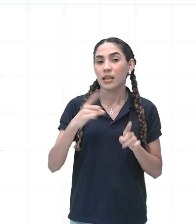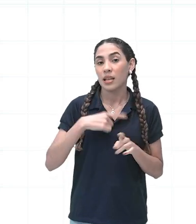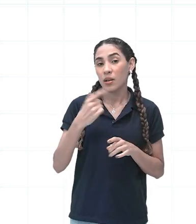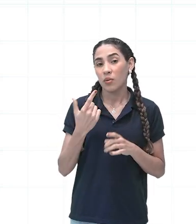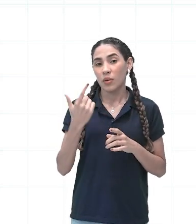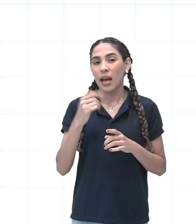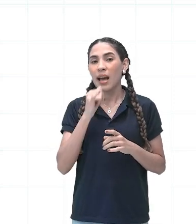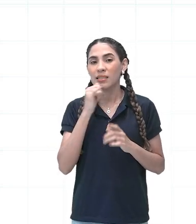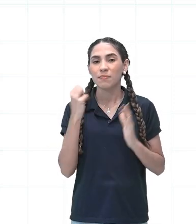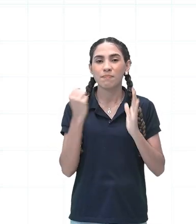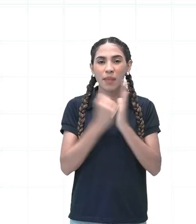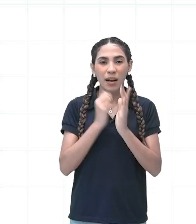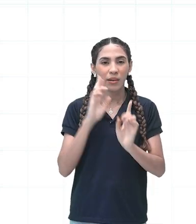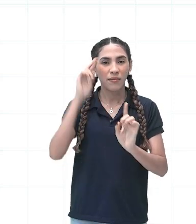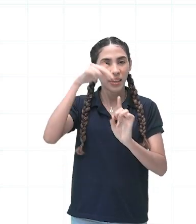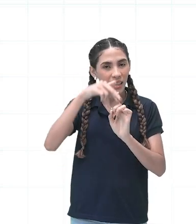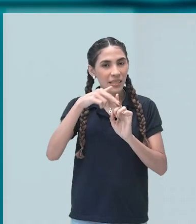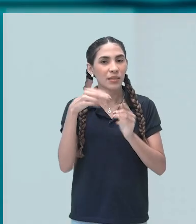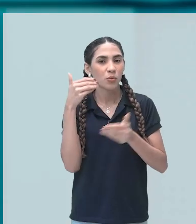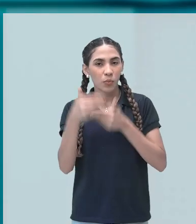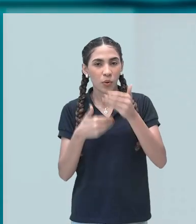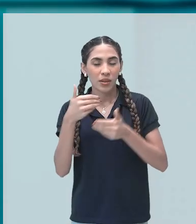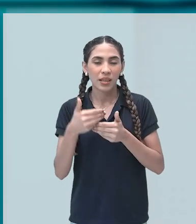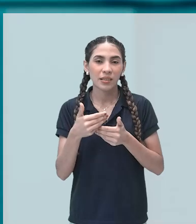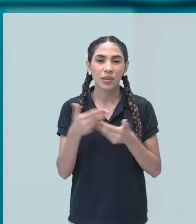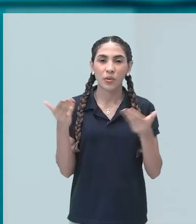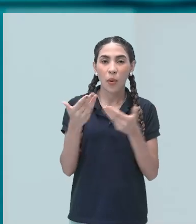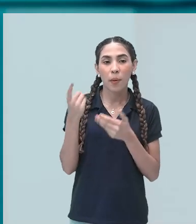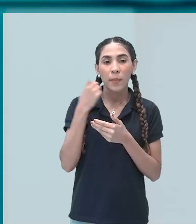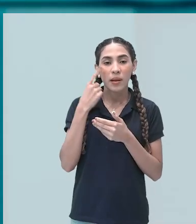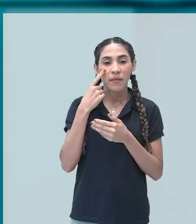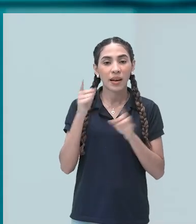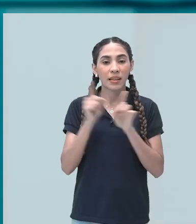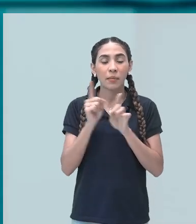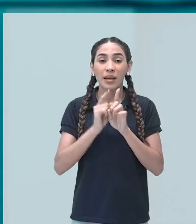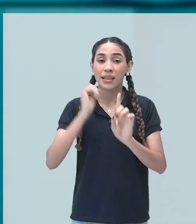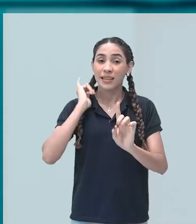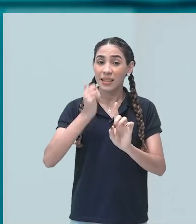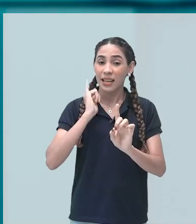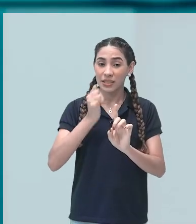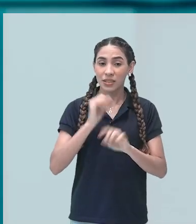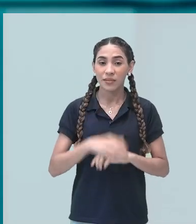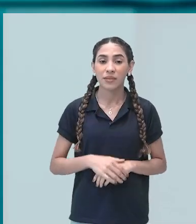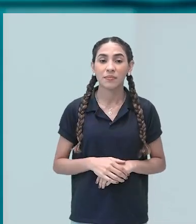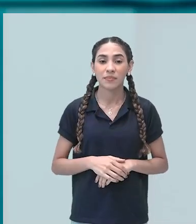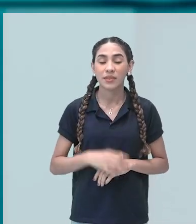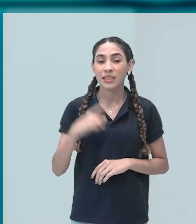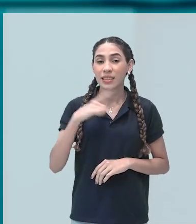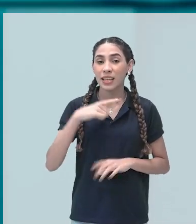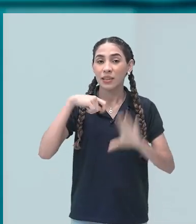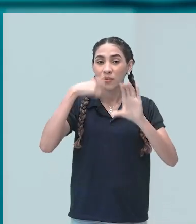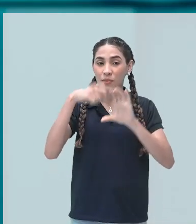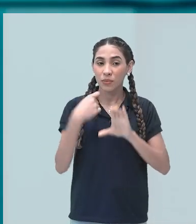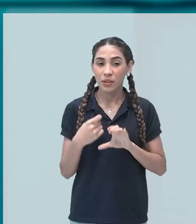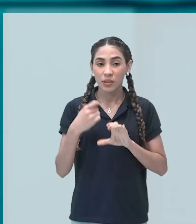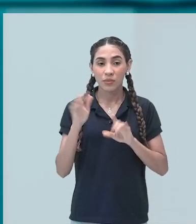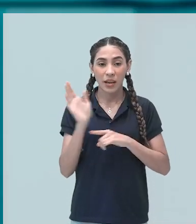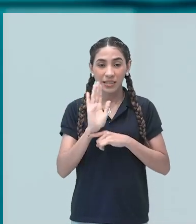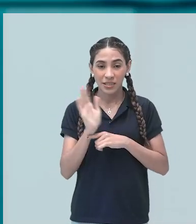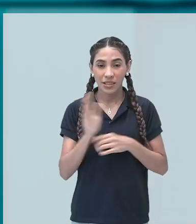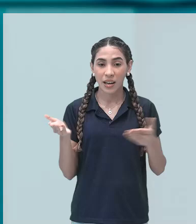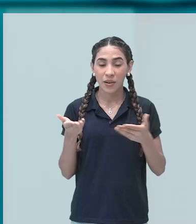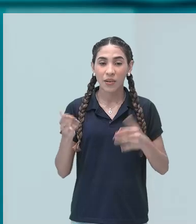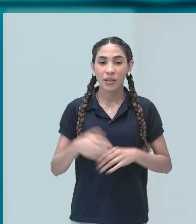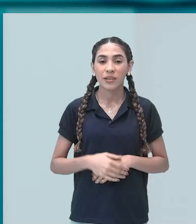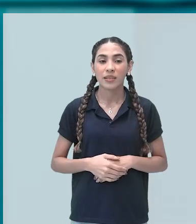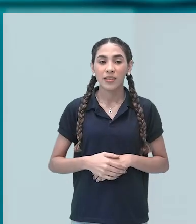de simbologia nesse processo. E é o que a gente vai observar na narrativa que temos no vídeo que vamos assistir agora.